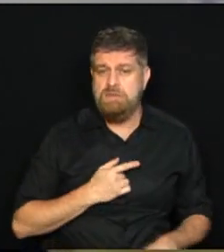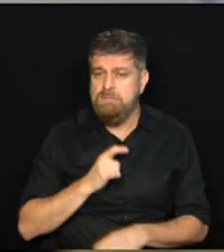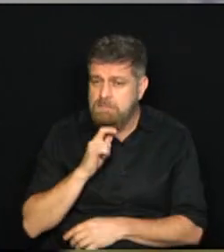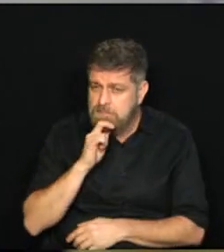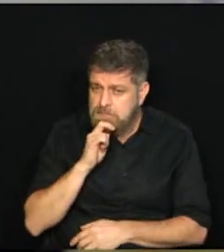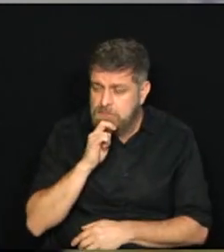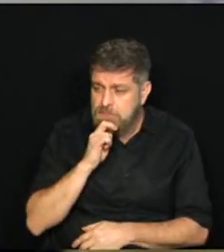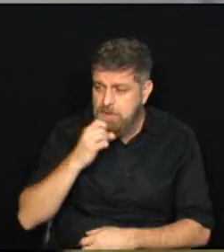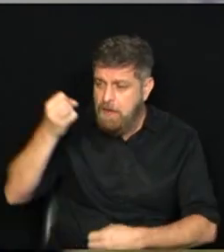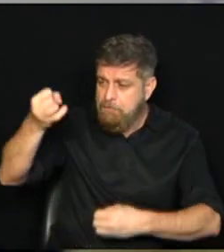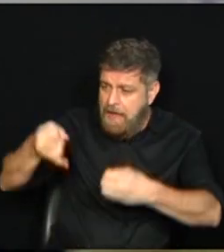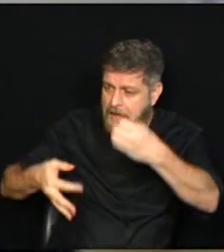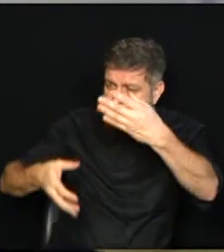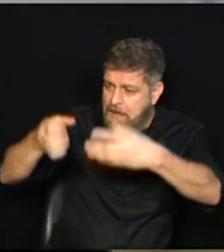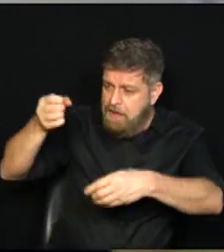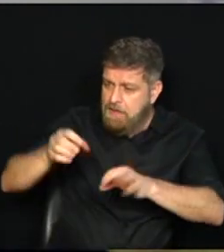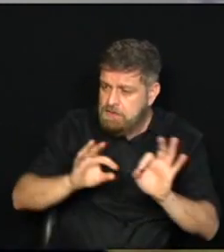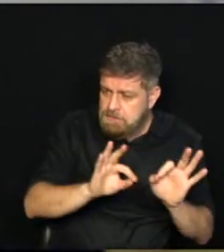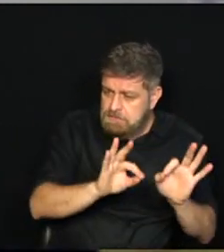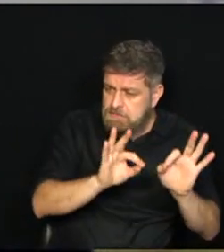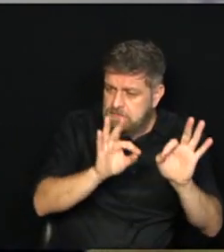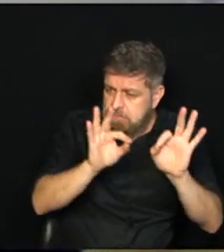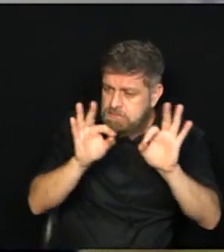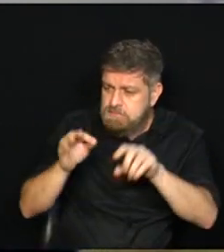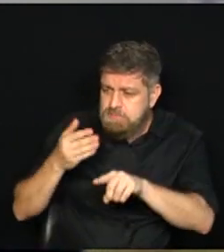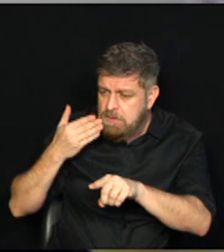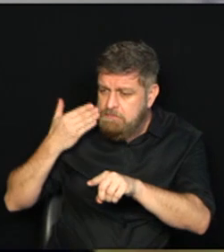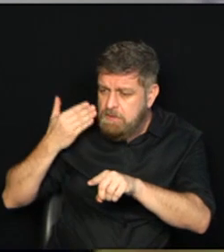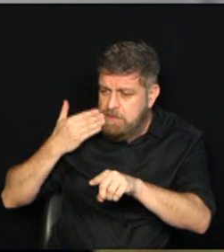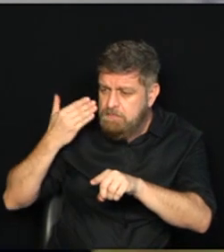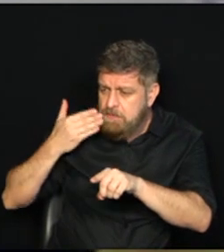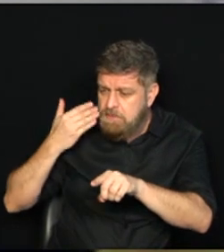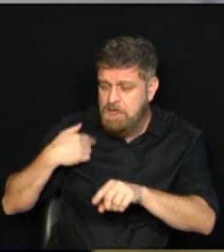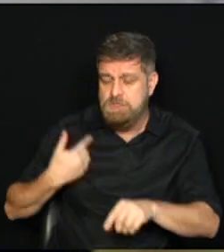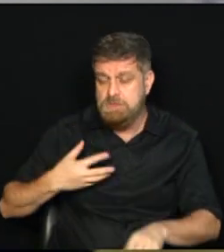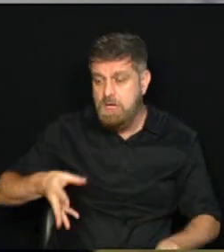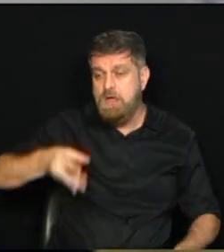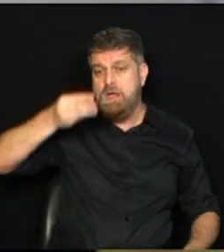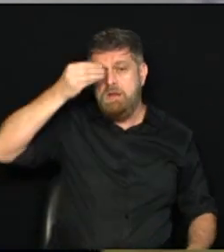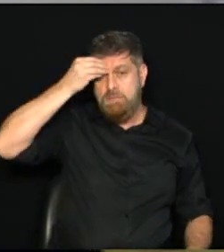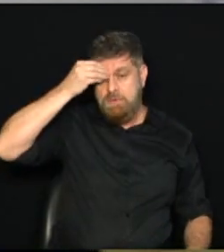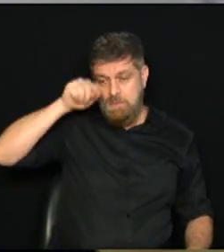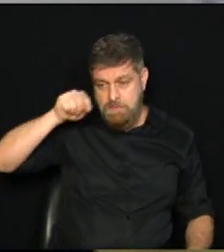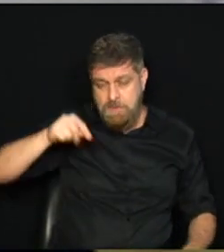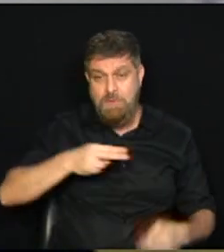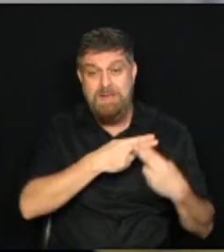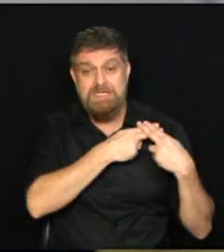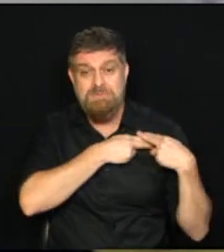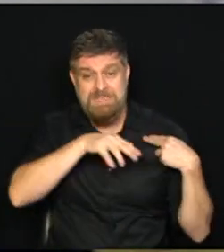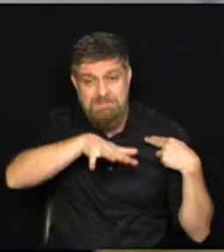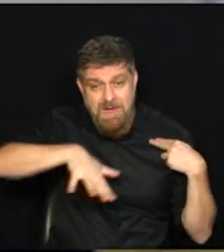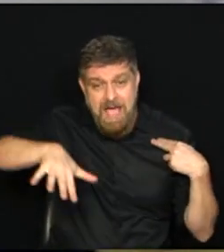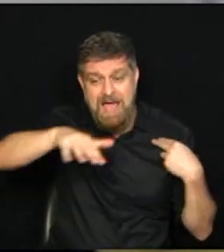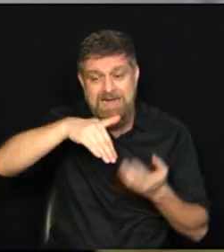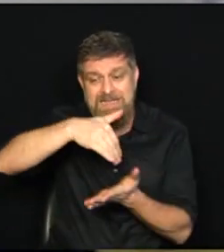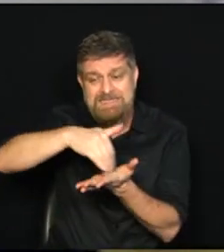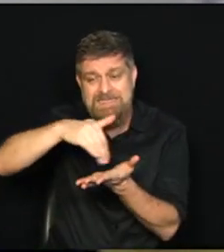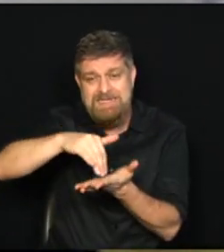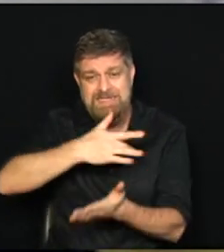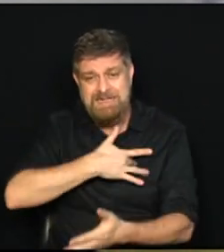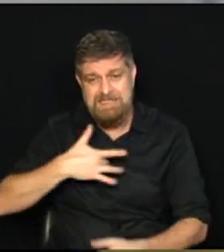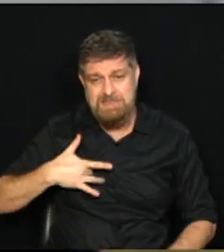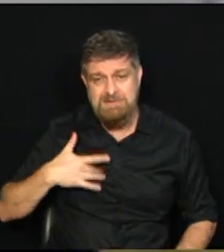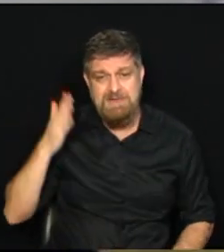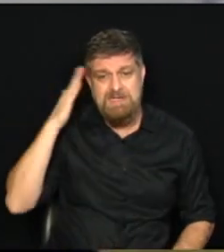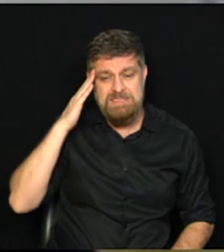os esclarecimentos, né, do doutor André, do pessoal da Secretaria de Saúde, sobre a atual fase que a gente enfrenta